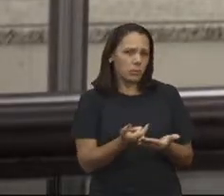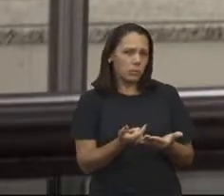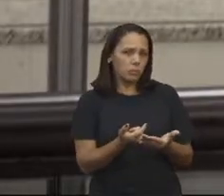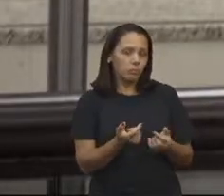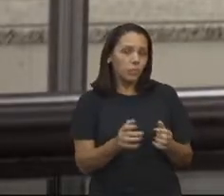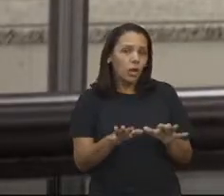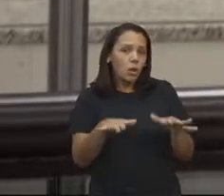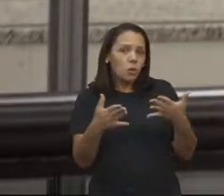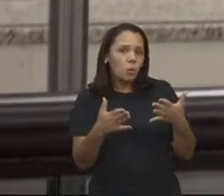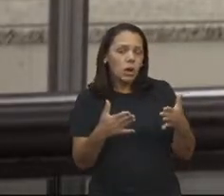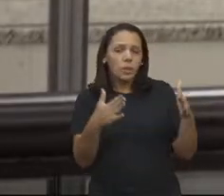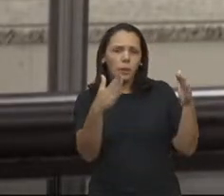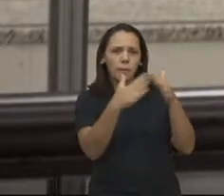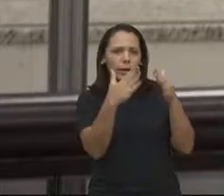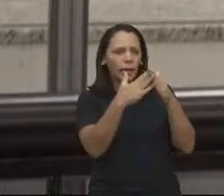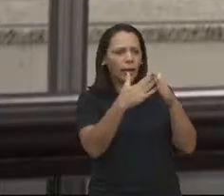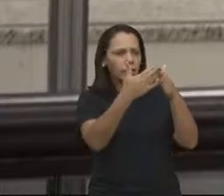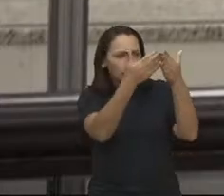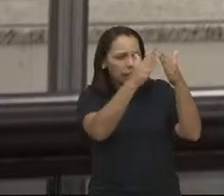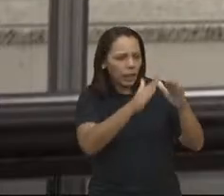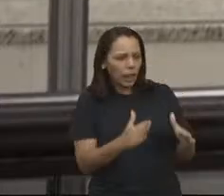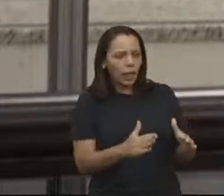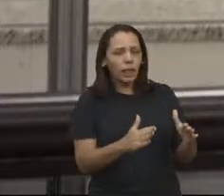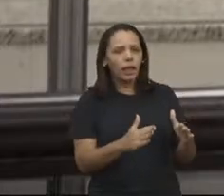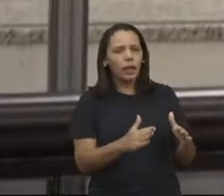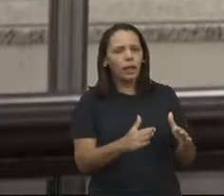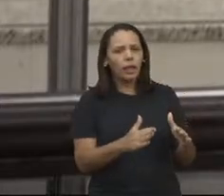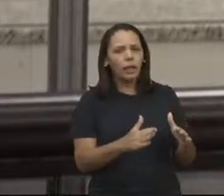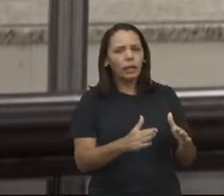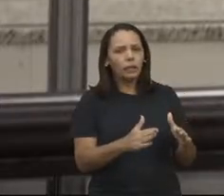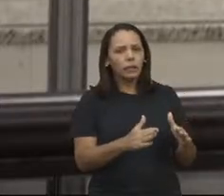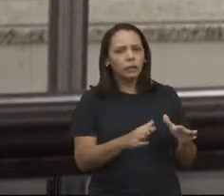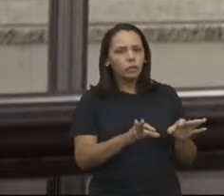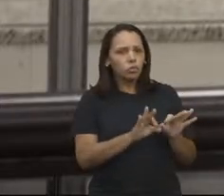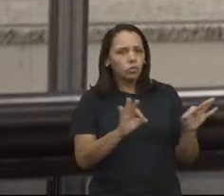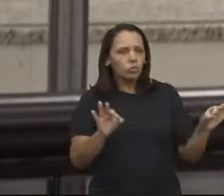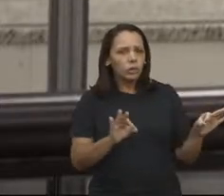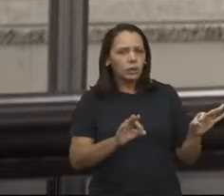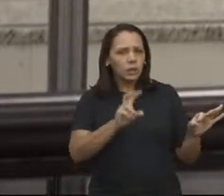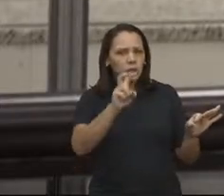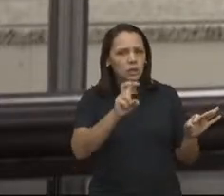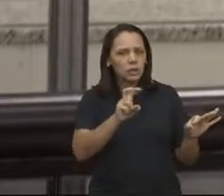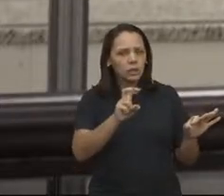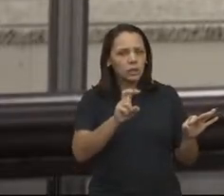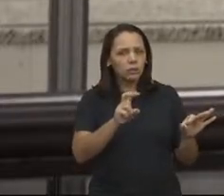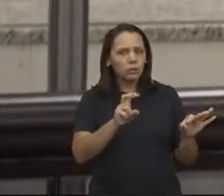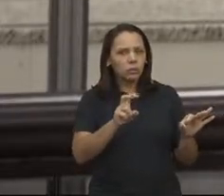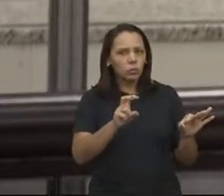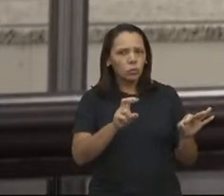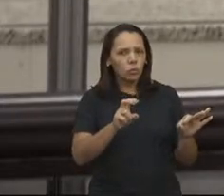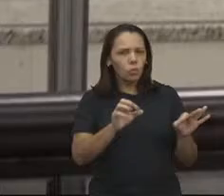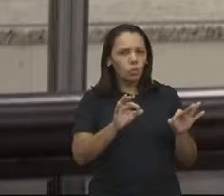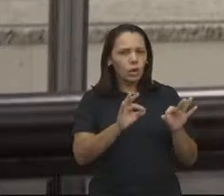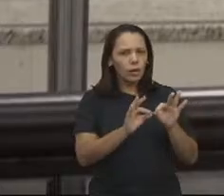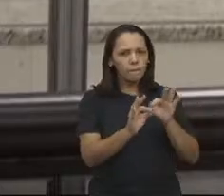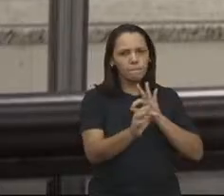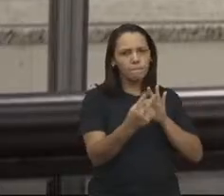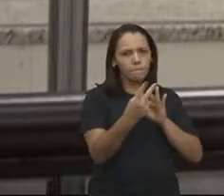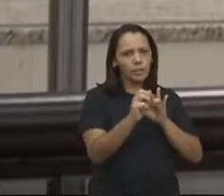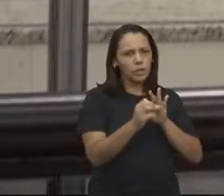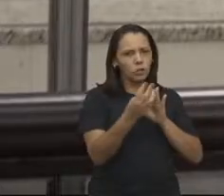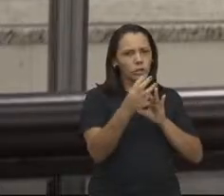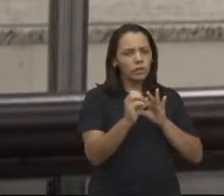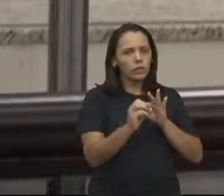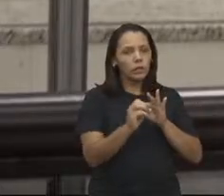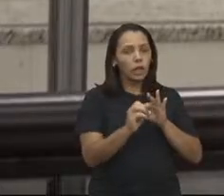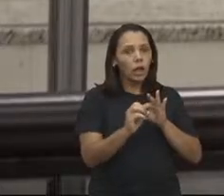quando a gente vai demolir uma casa de um terreno aí de 5 metros de frente, 20, 30 de comprimento, quantos caminhões